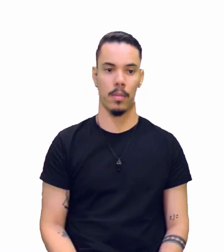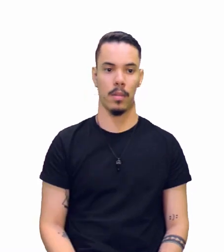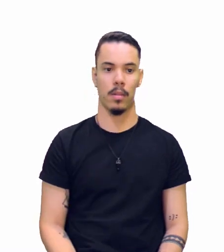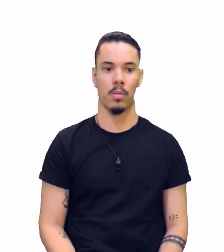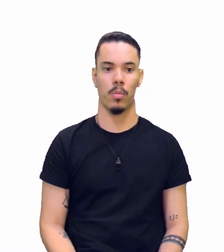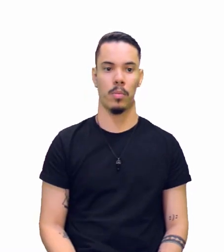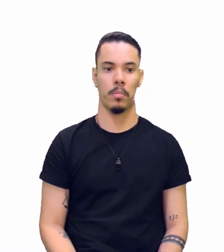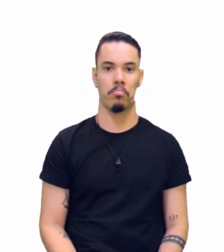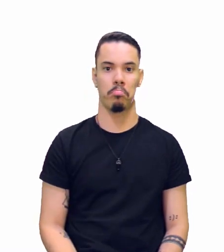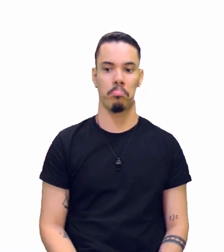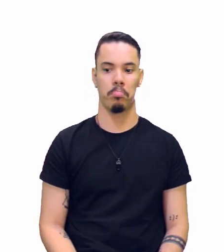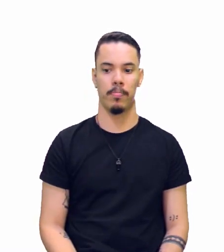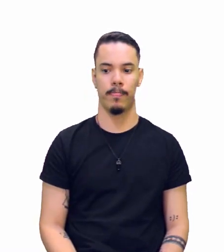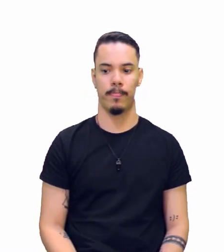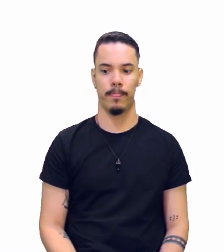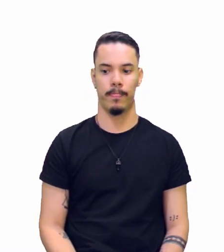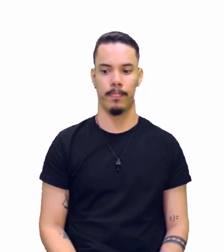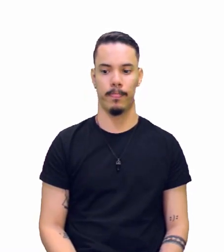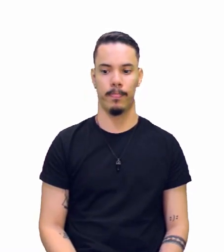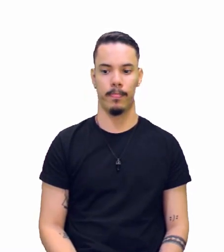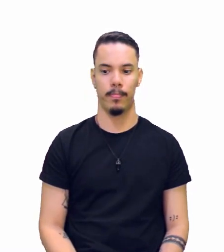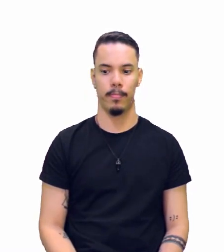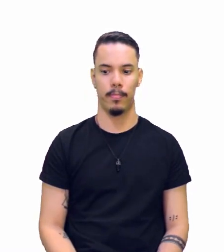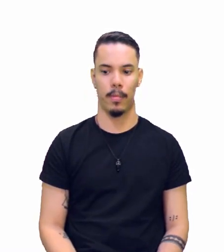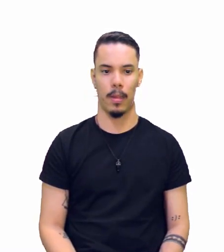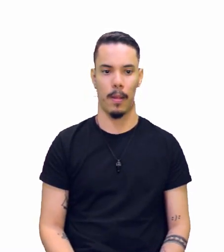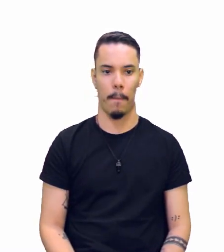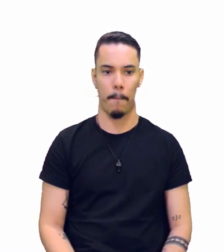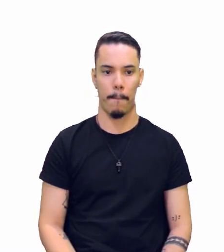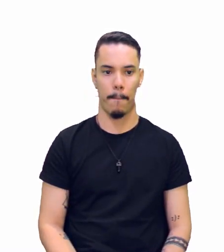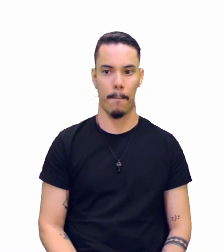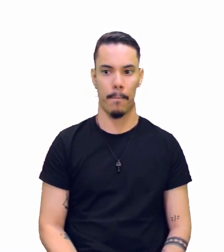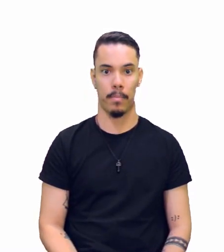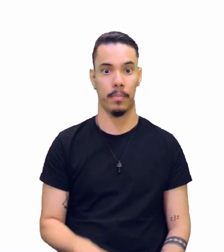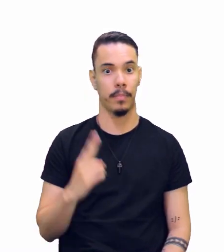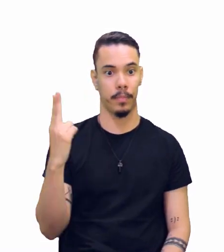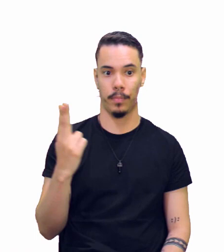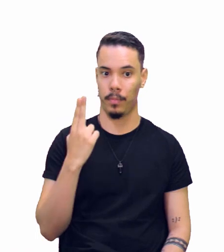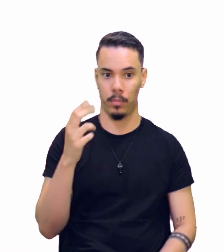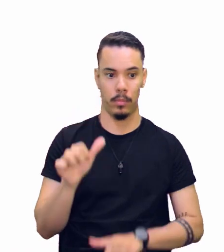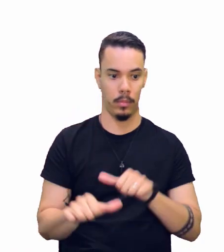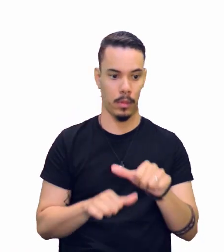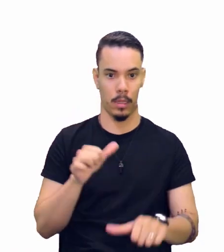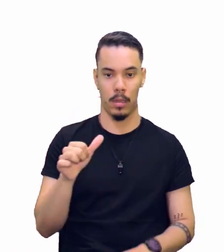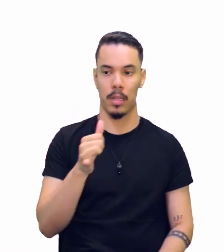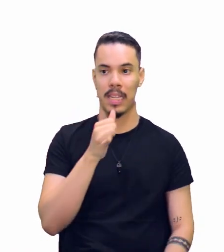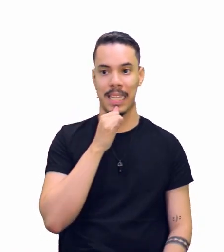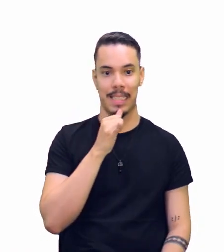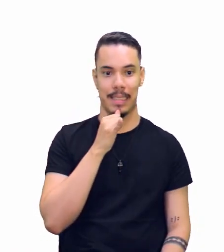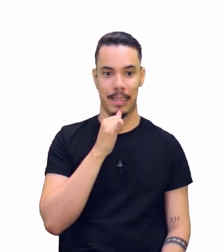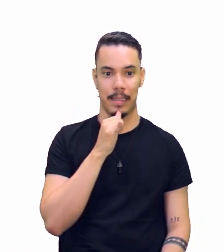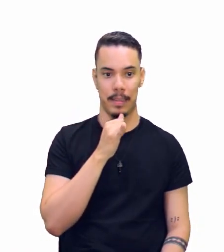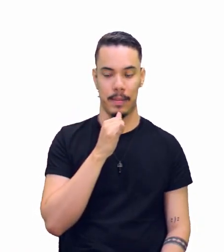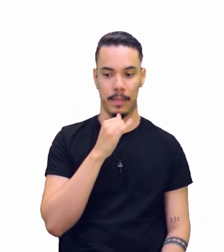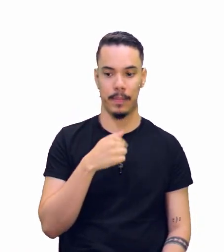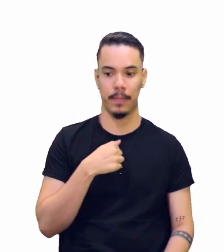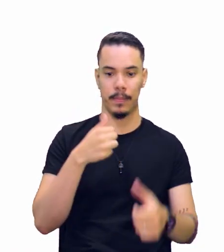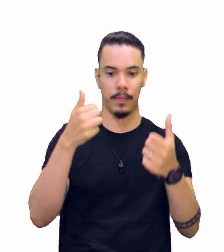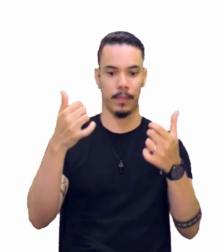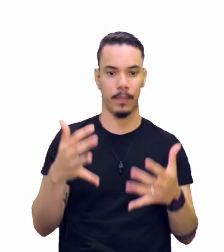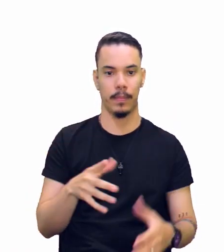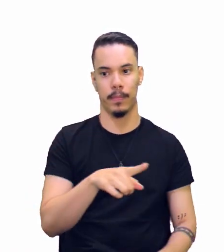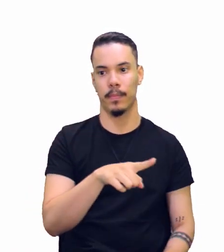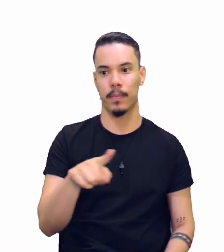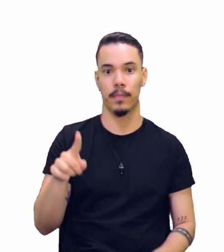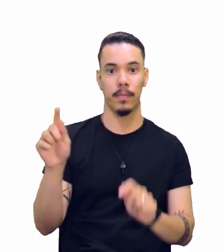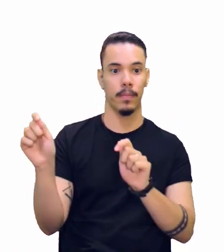tá? Que é óleo. On water, na água, não tem como você mudar. Então daí temos um exemplo do qual eu estava falando para vocês lá no